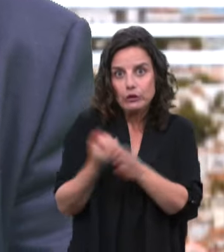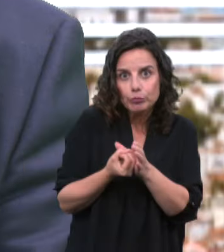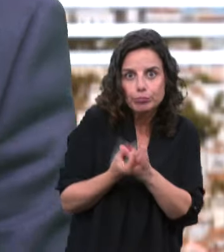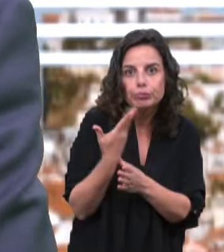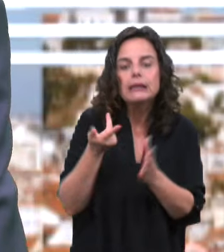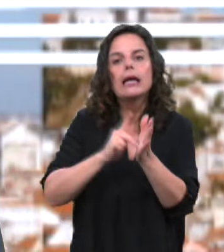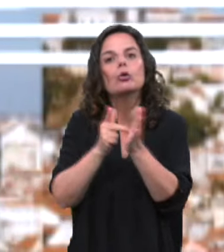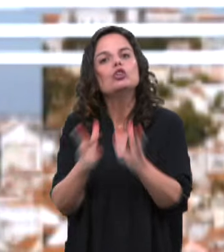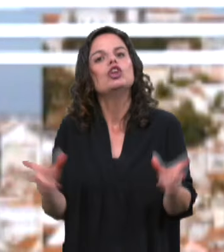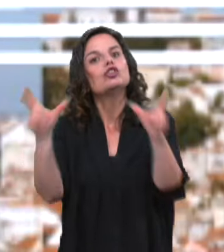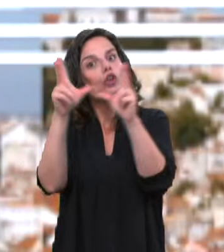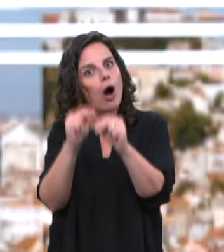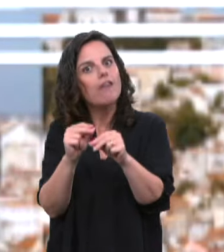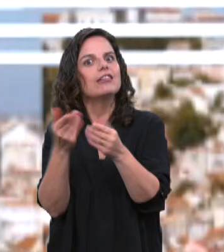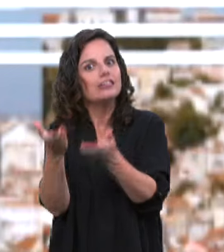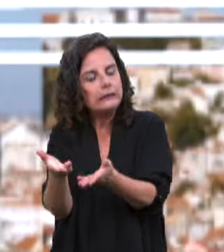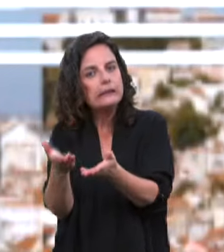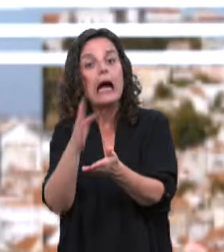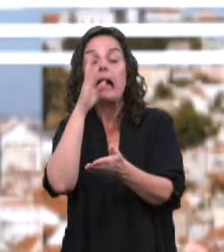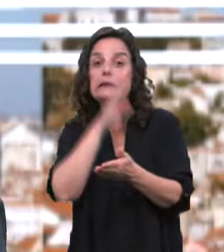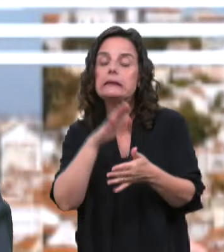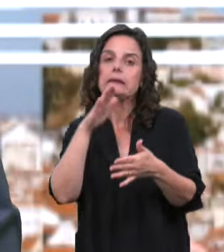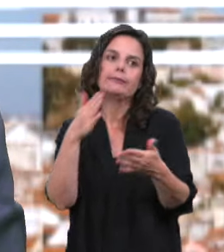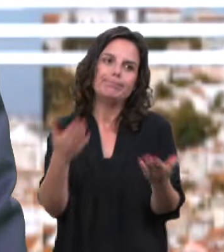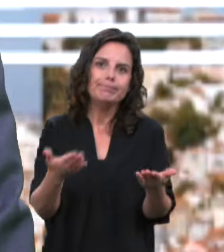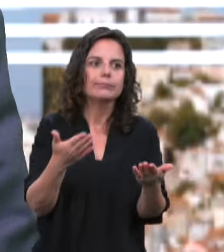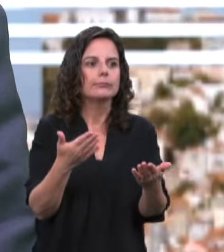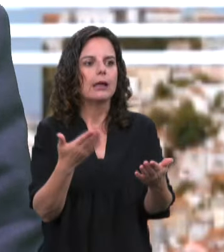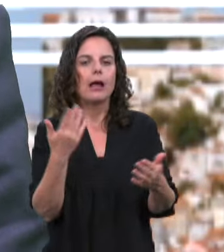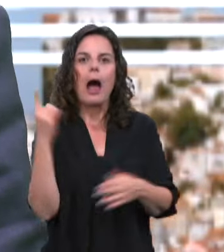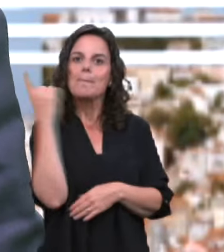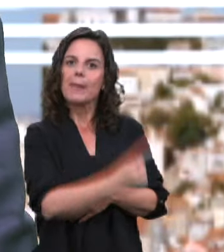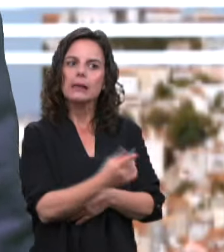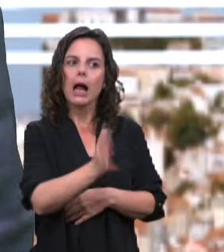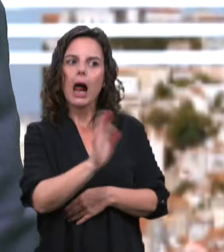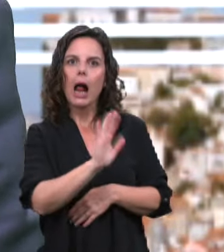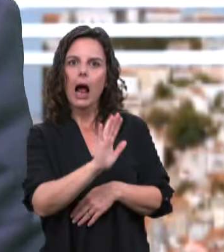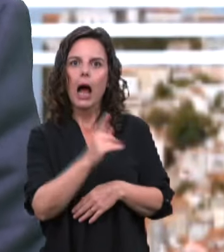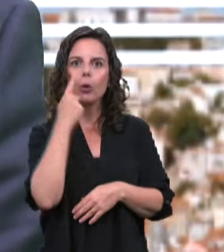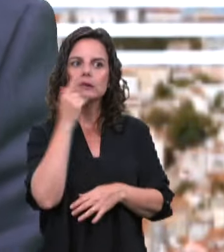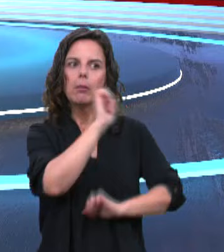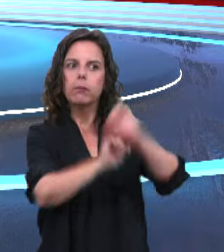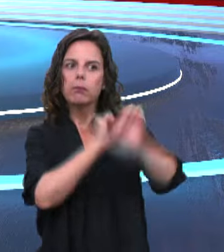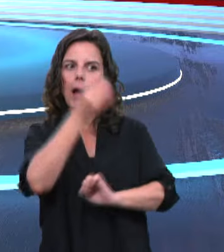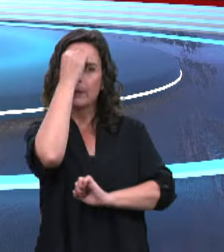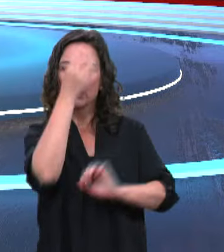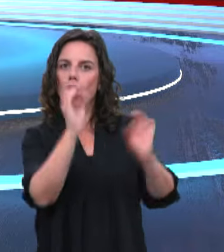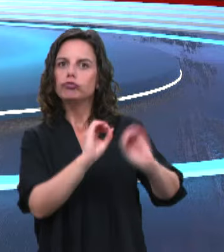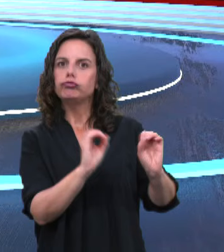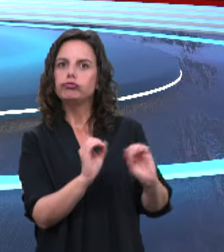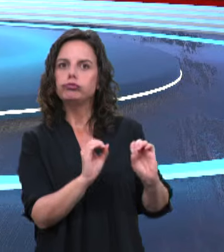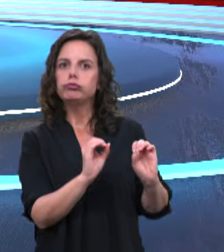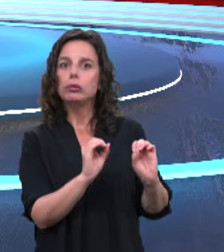nossos colegas, se não tiverem esta obrigatoriedade de renovar e atualizar o conhecimento,